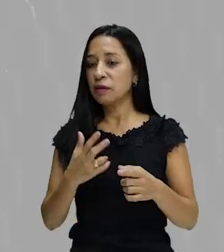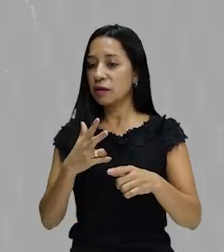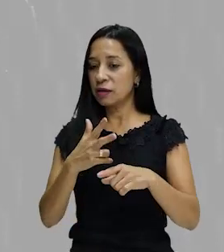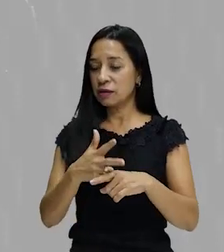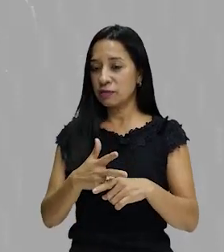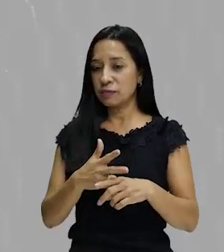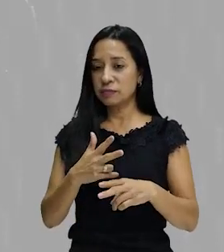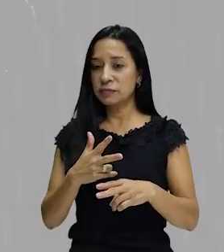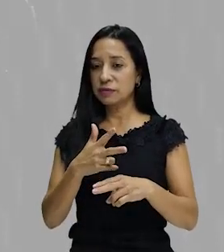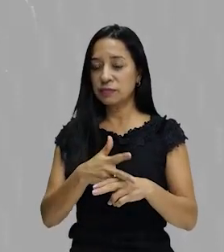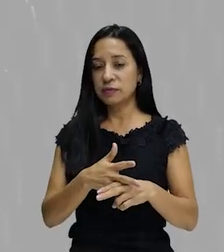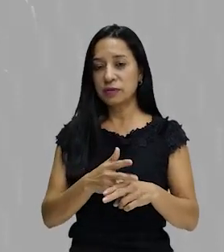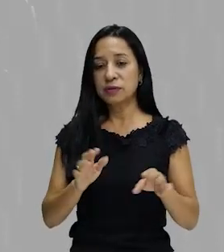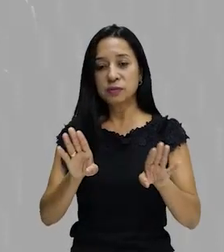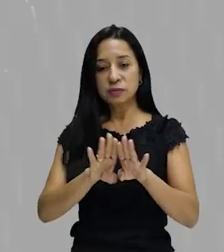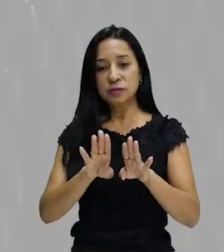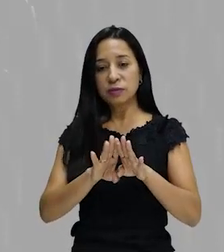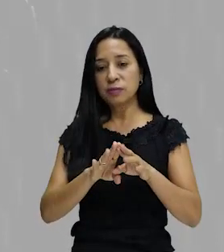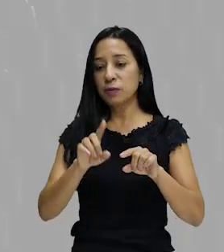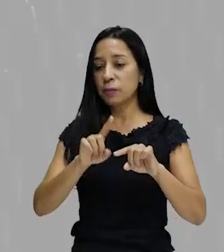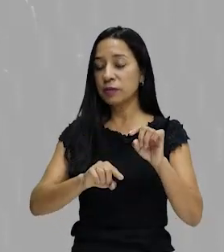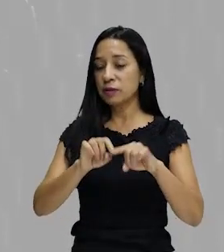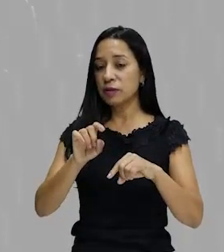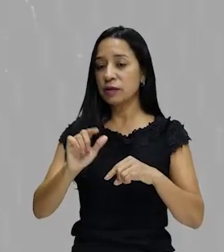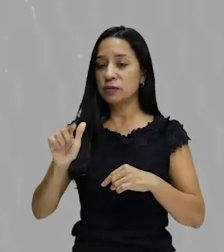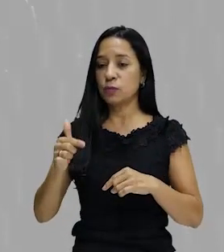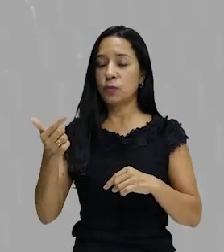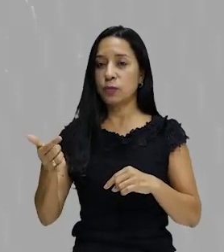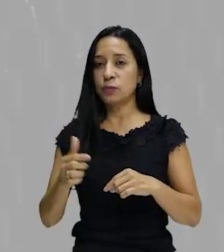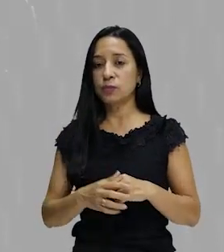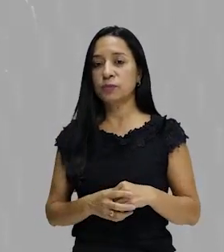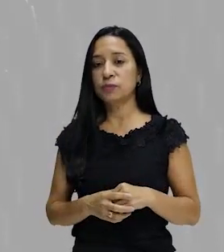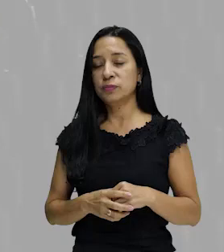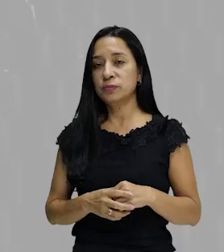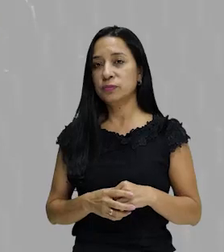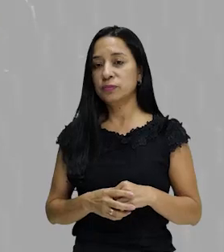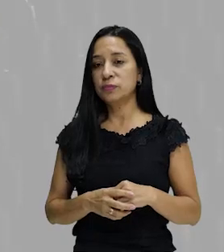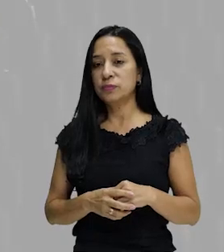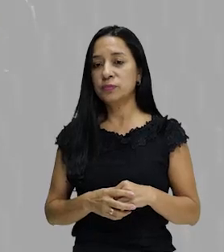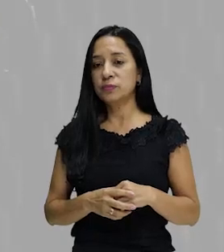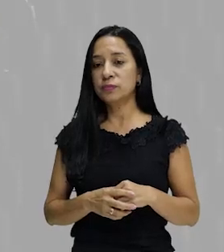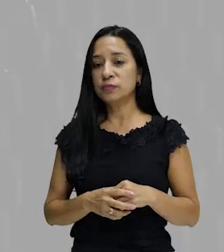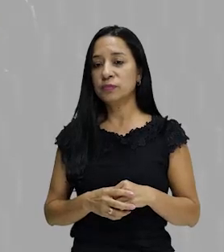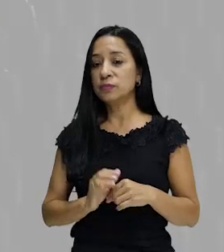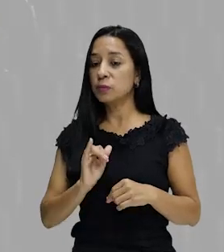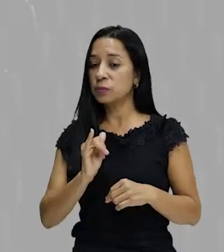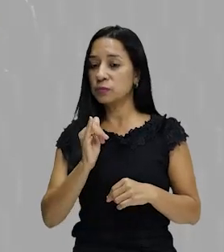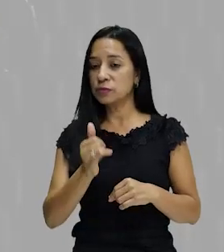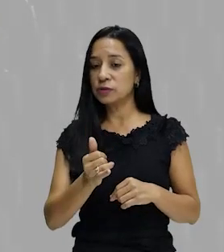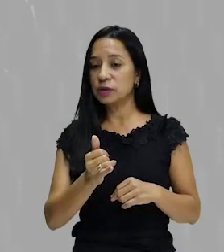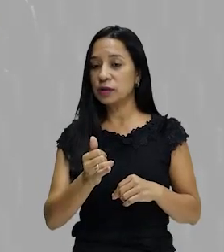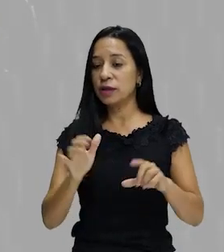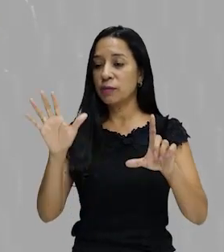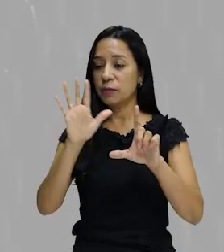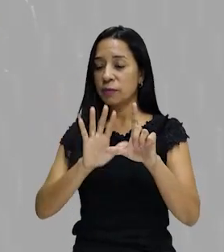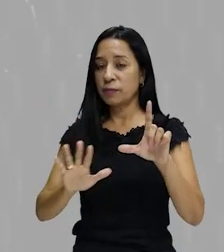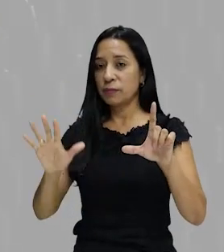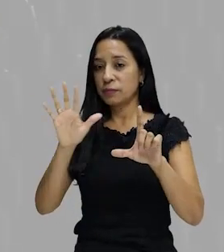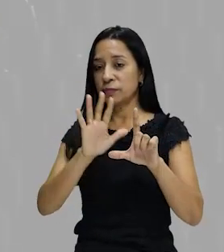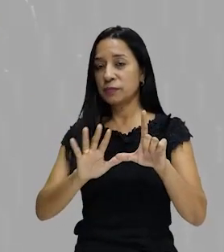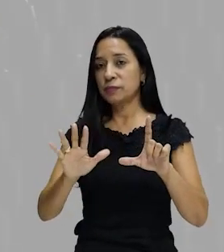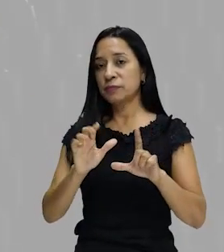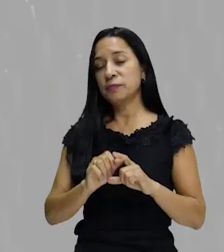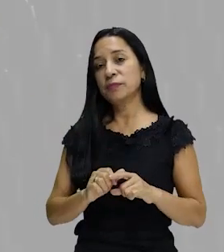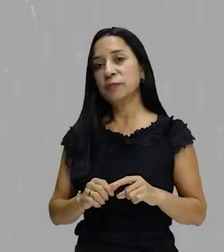também outros materiais, tá ok? Então a dica é plataforma Gonçalves Dias. Né? Caso